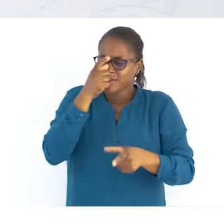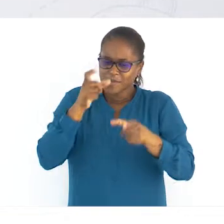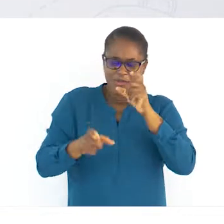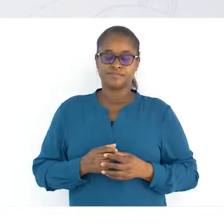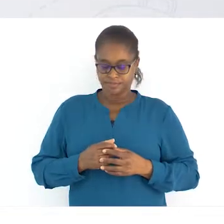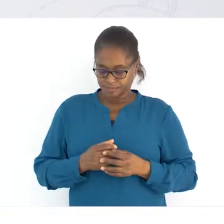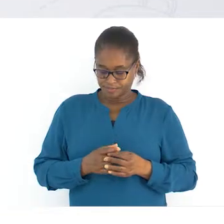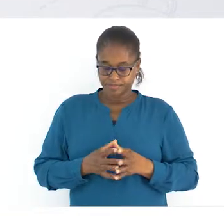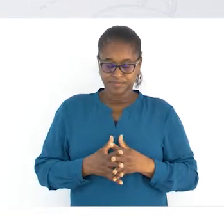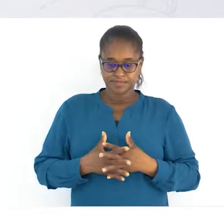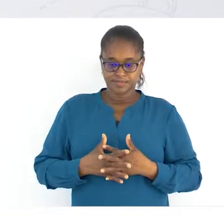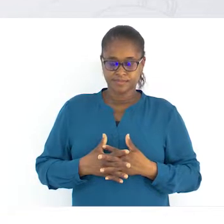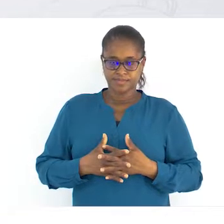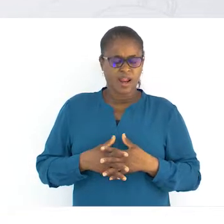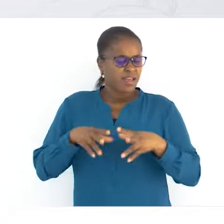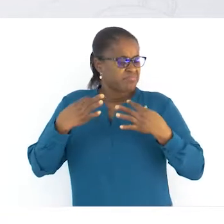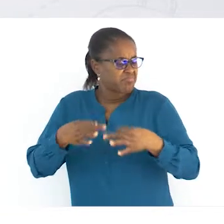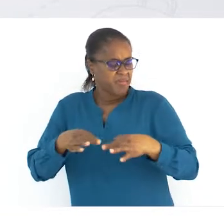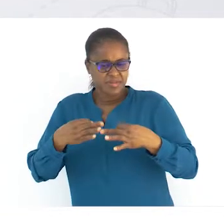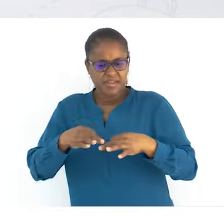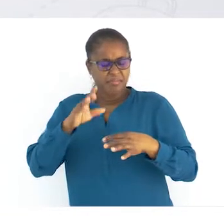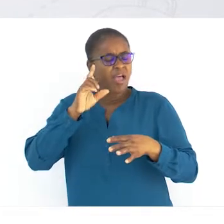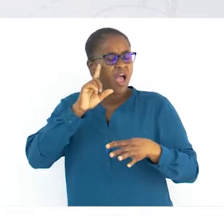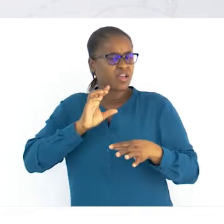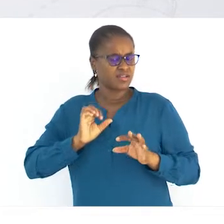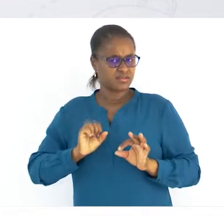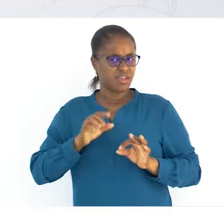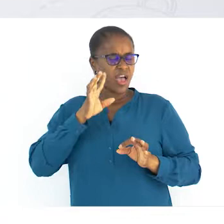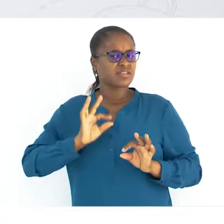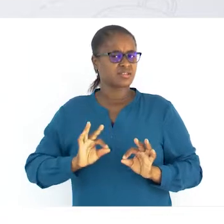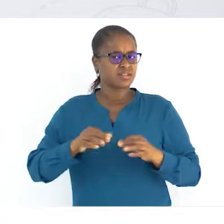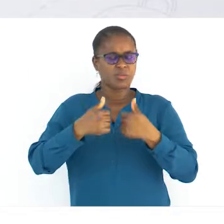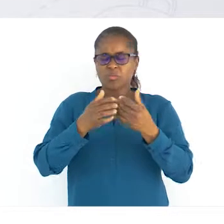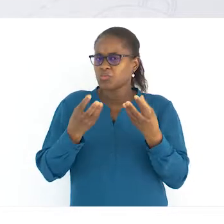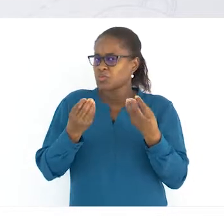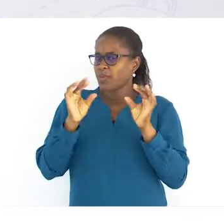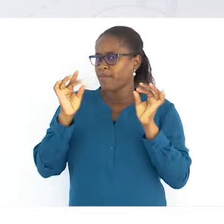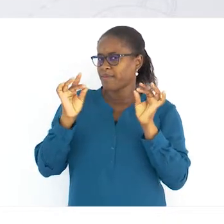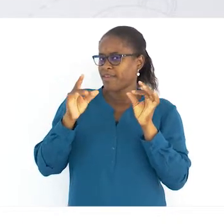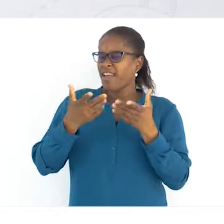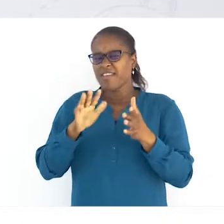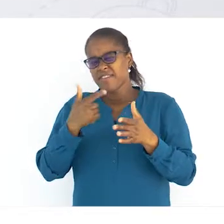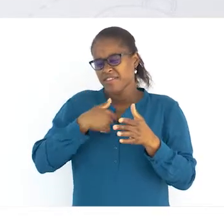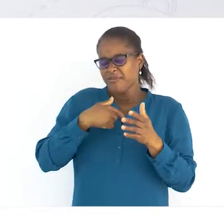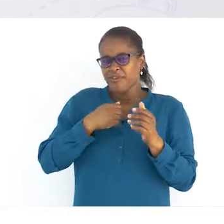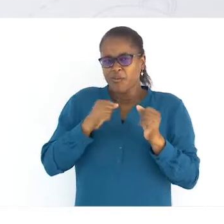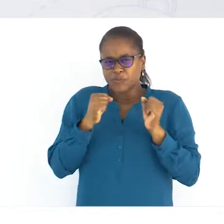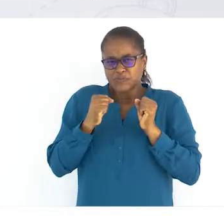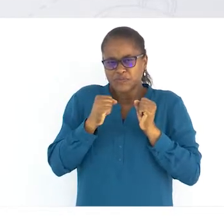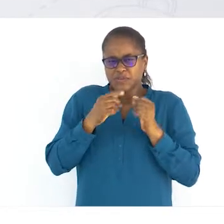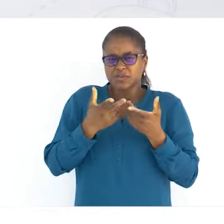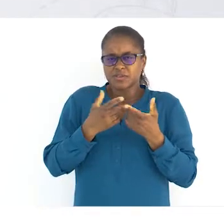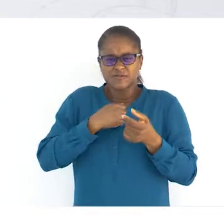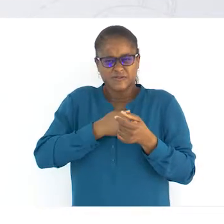pessoas. Nem sempre são assim tão divertidos. Às vezes, fico realmente nervosa e não